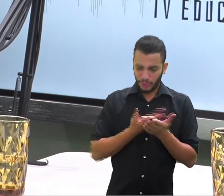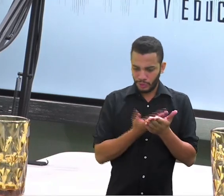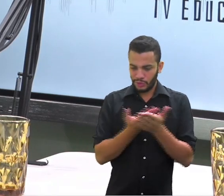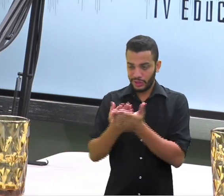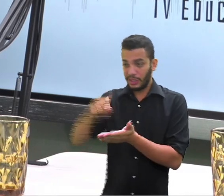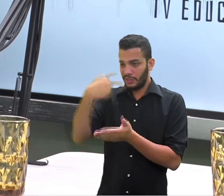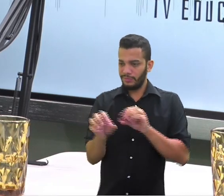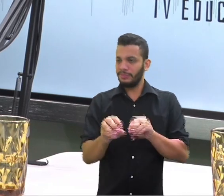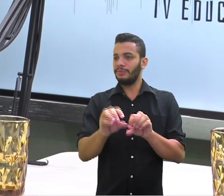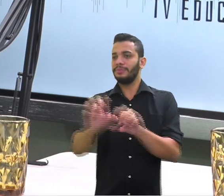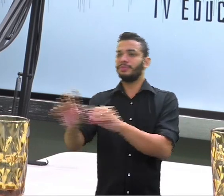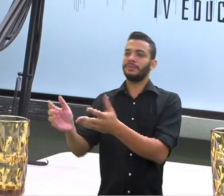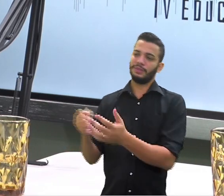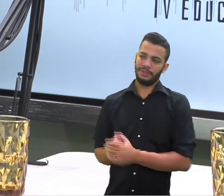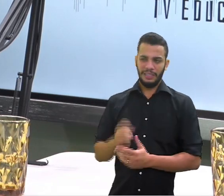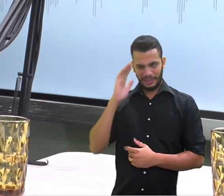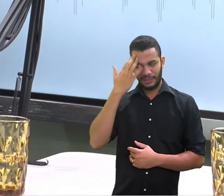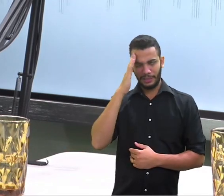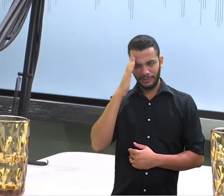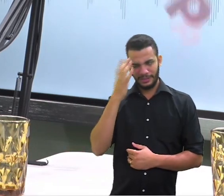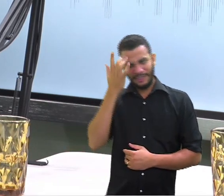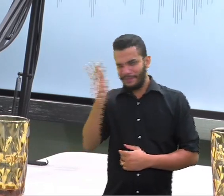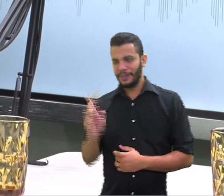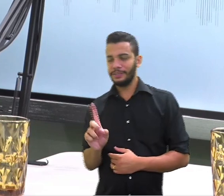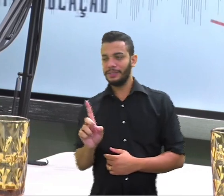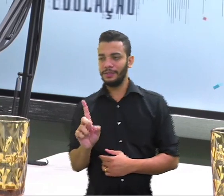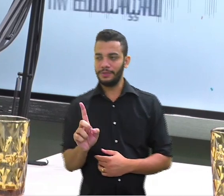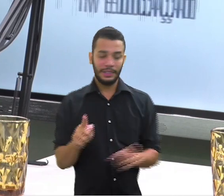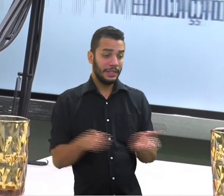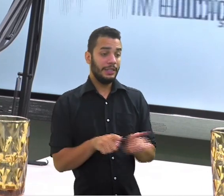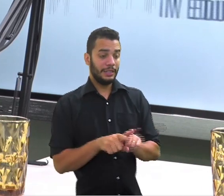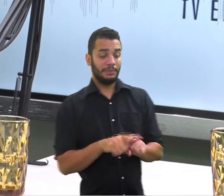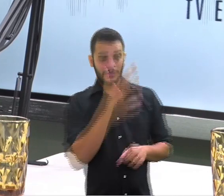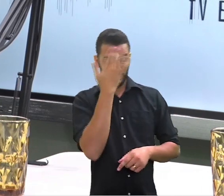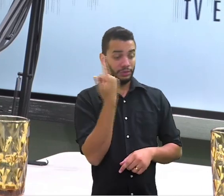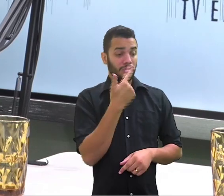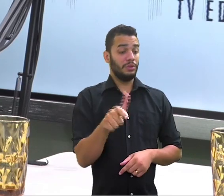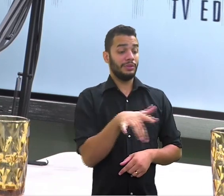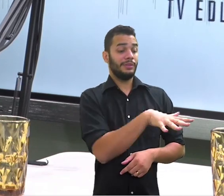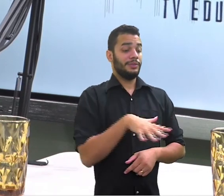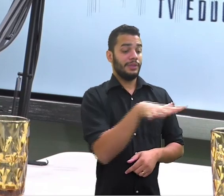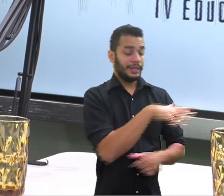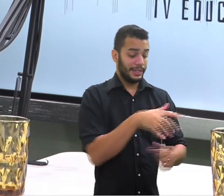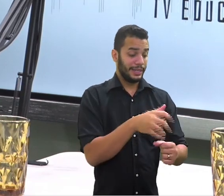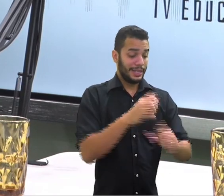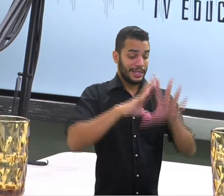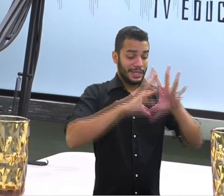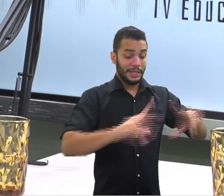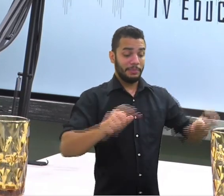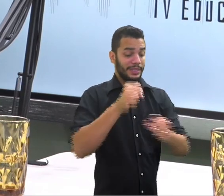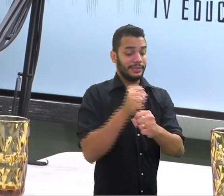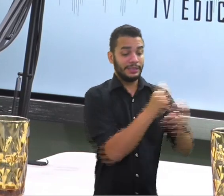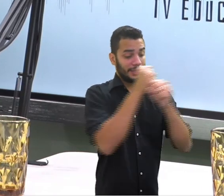chega mais cedo e limpa. Durante a aula, ela mantém. E depois ela fica. Então Sim. não são aquelas 4 horinhas ali.